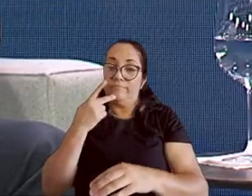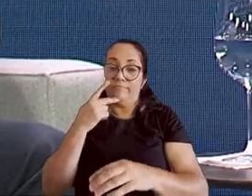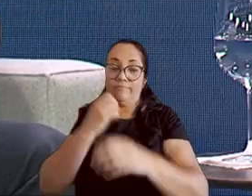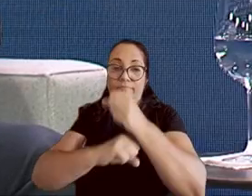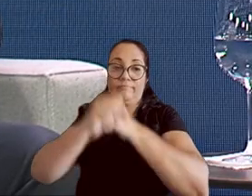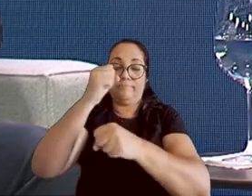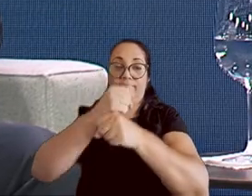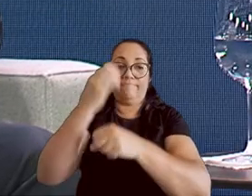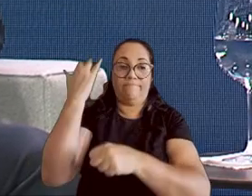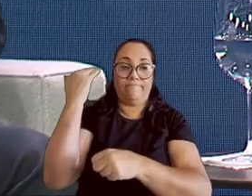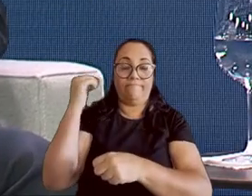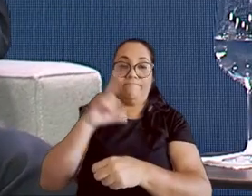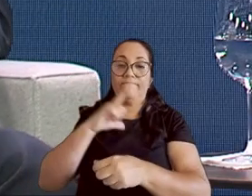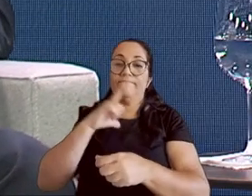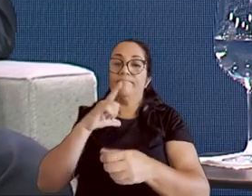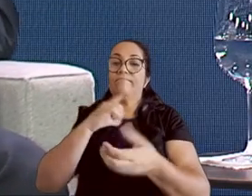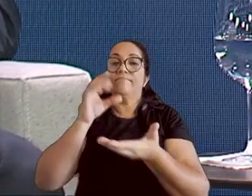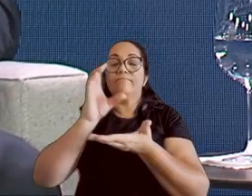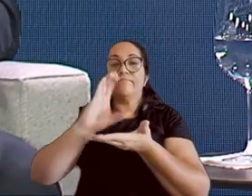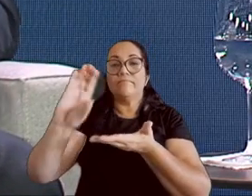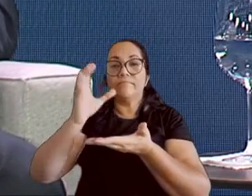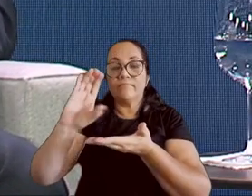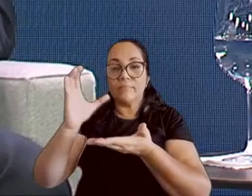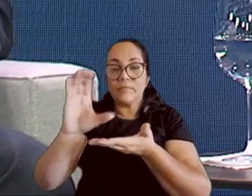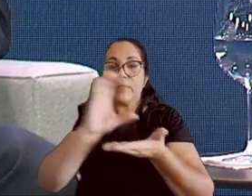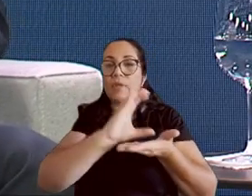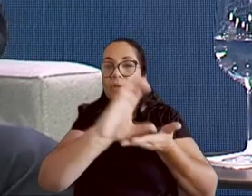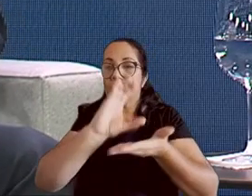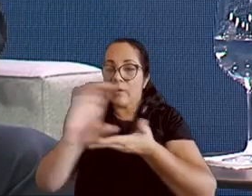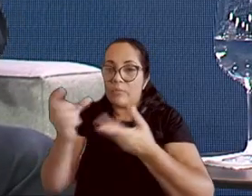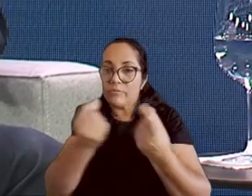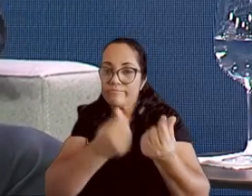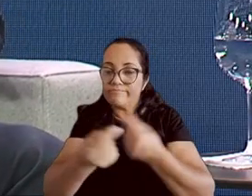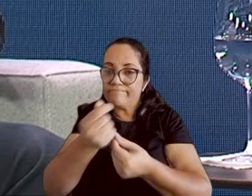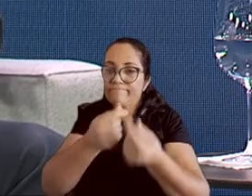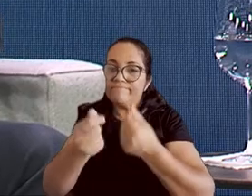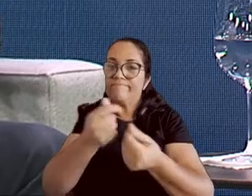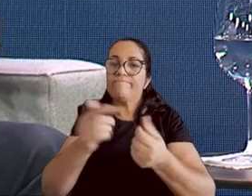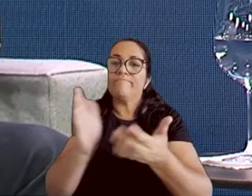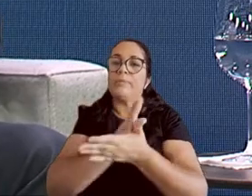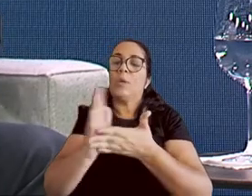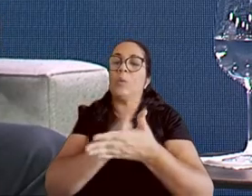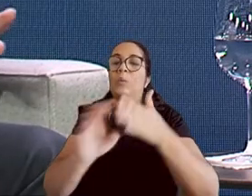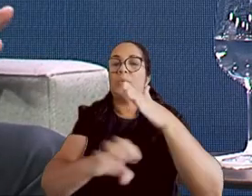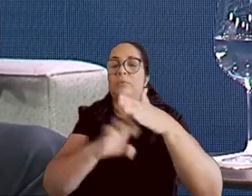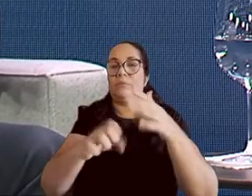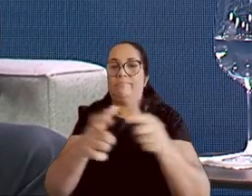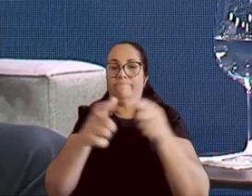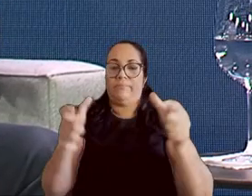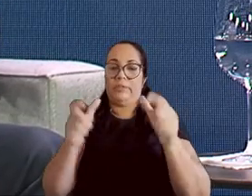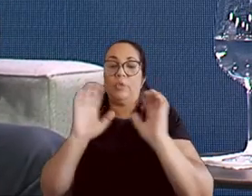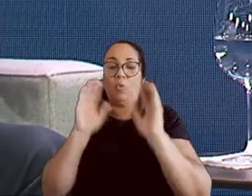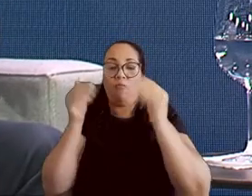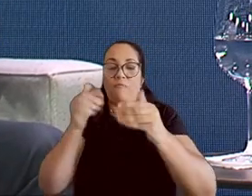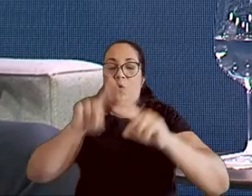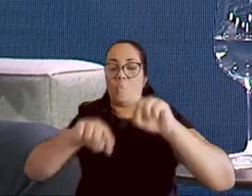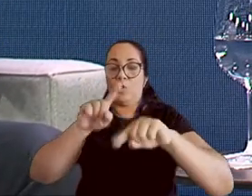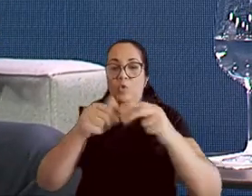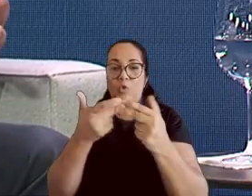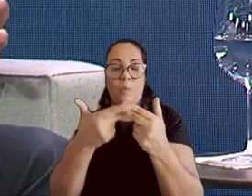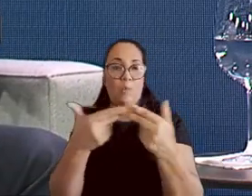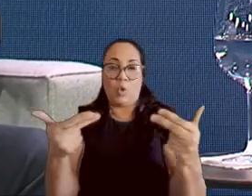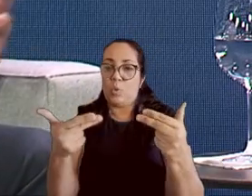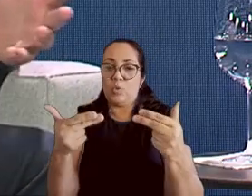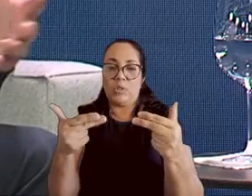mercado de capitais né bem ds fez um belo trabalho aqui em focar em produtos que não tinham demanda no mercado né e